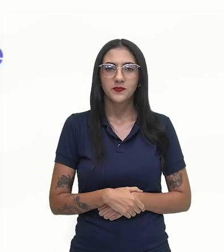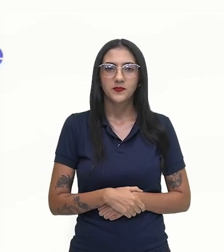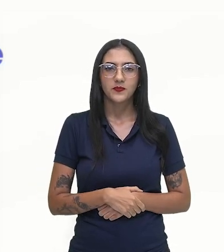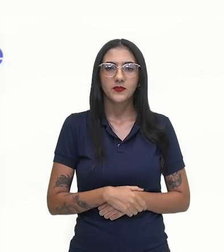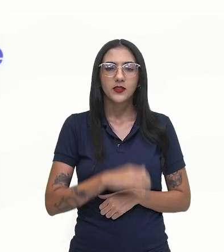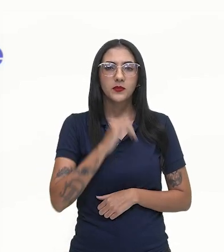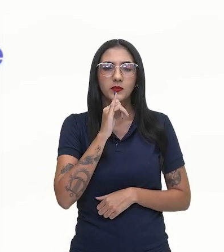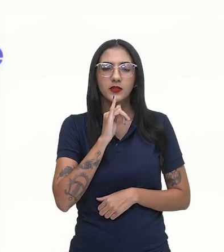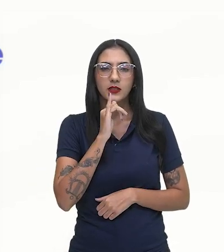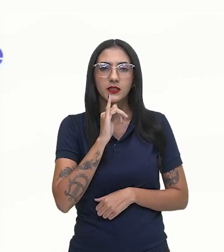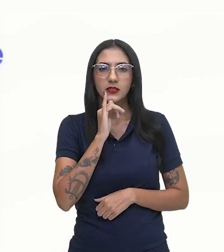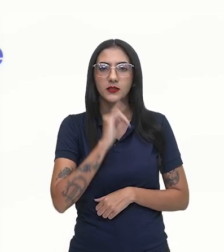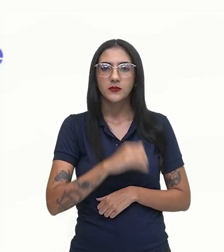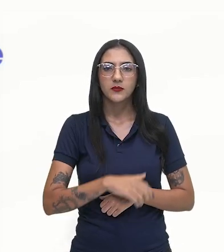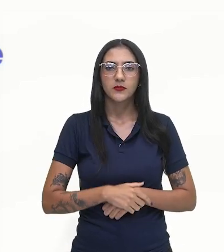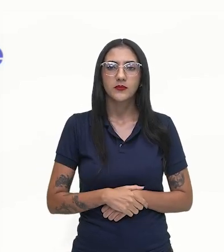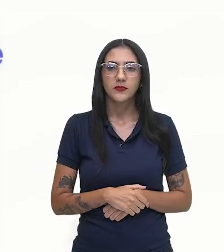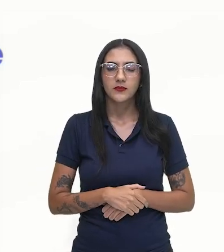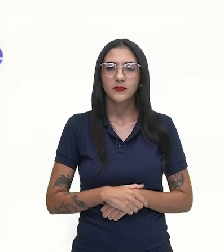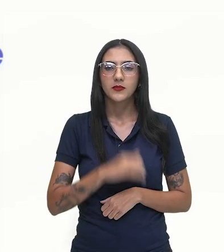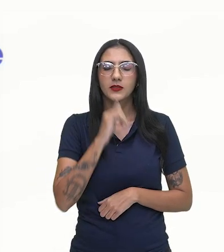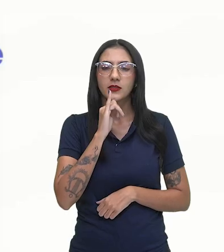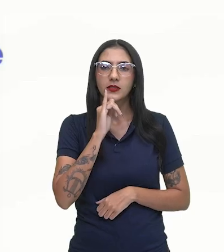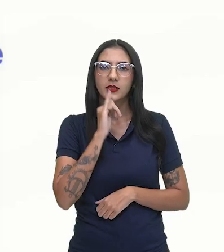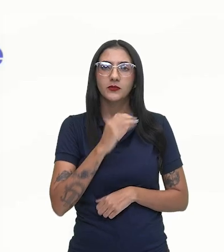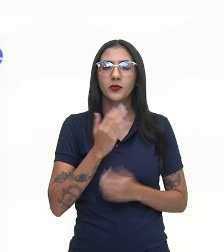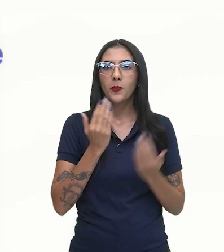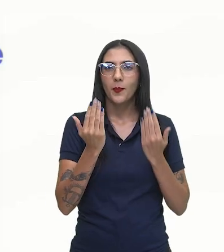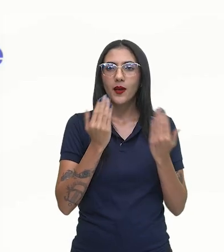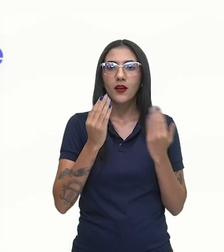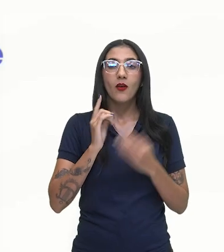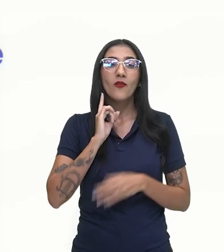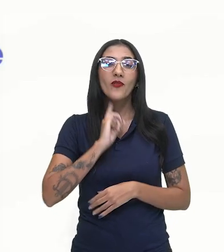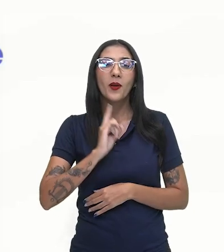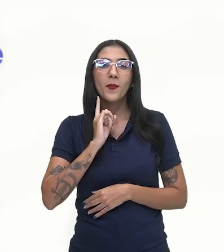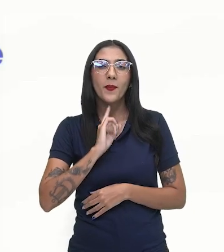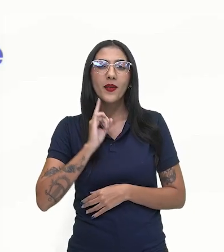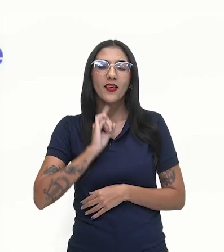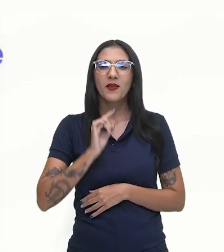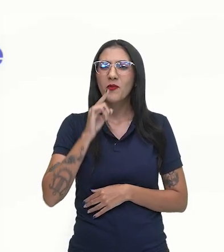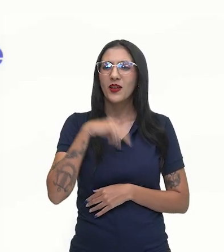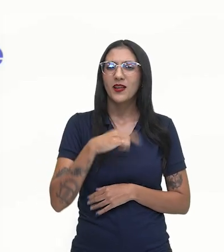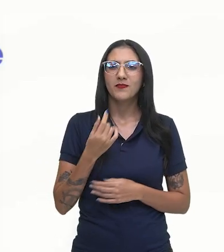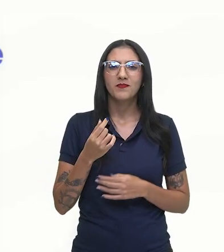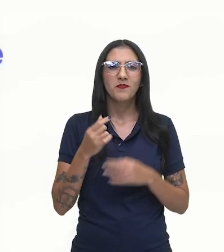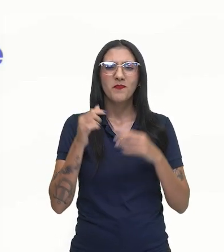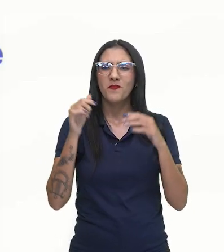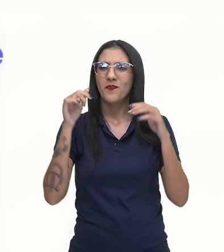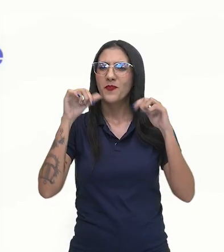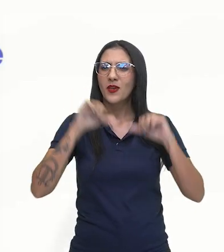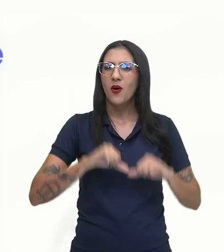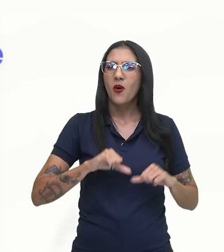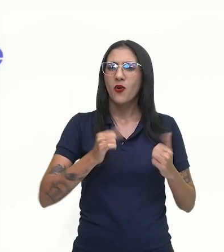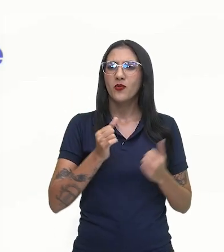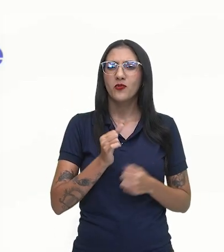Flamengo is worse than Fluminense. O Flamengo é pior do que o Fluminense.